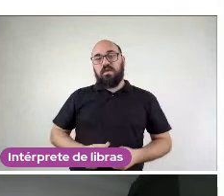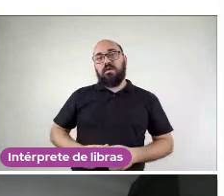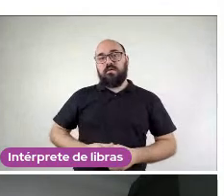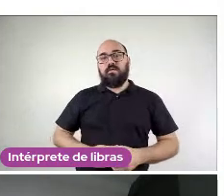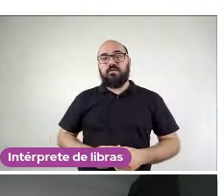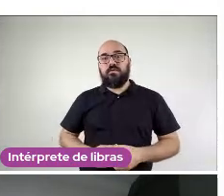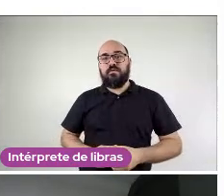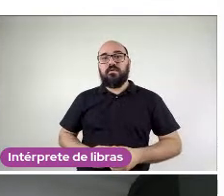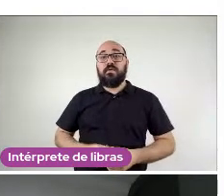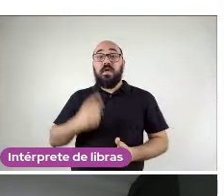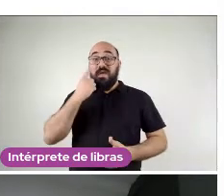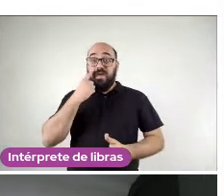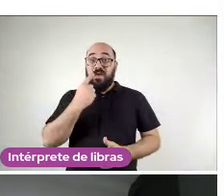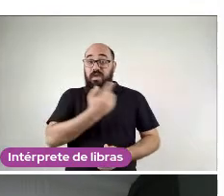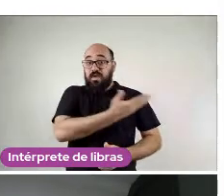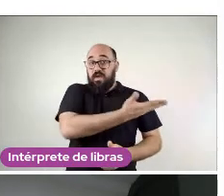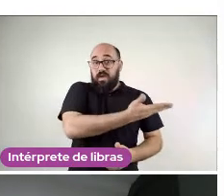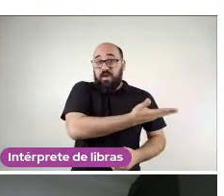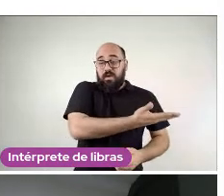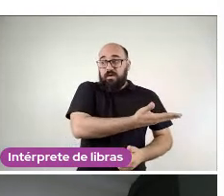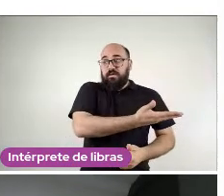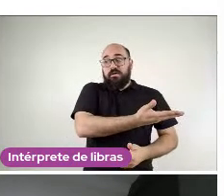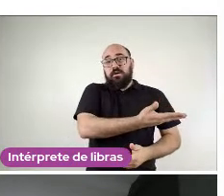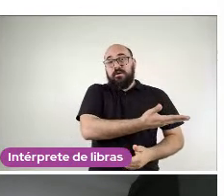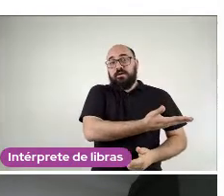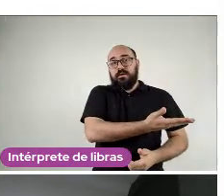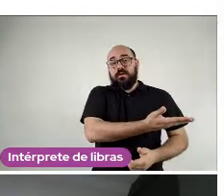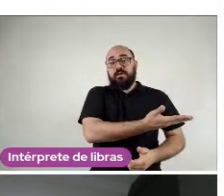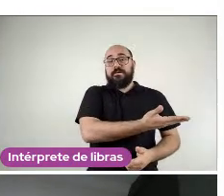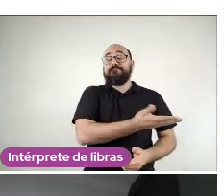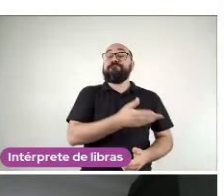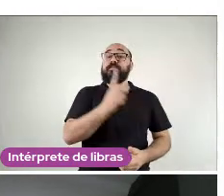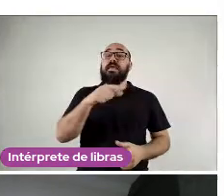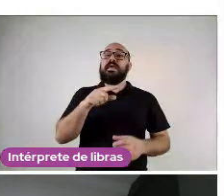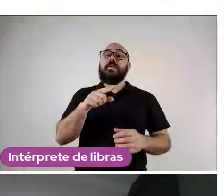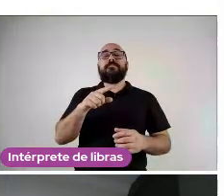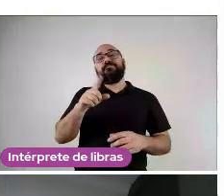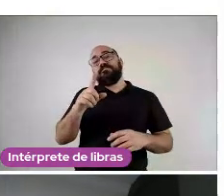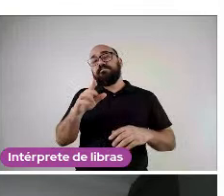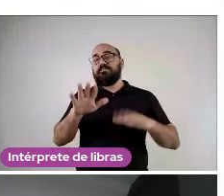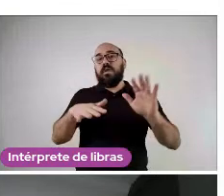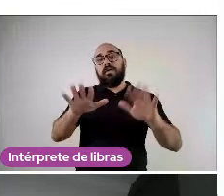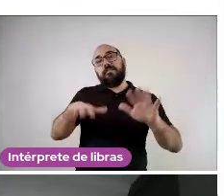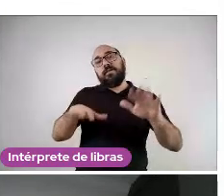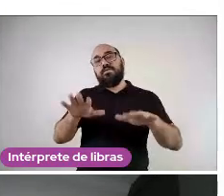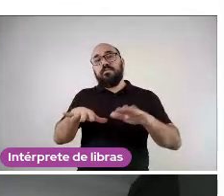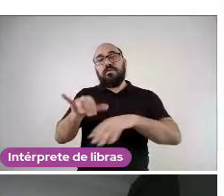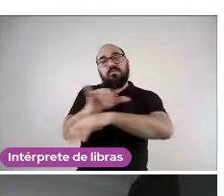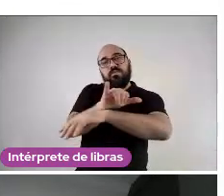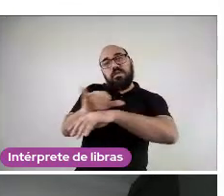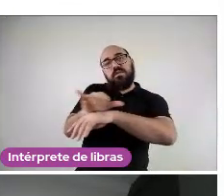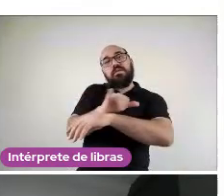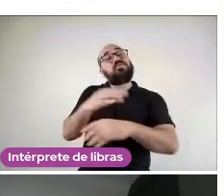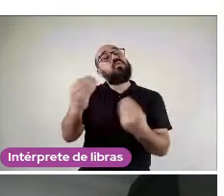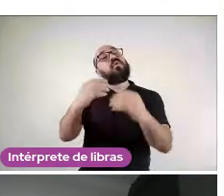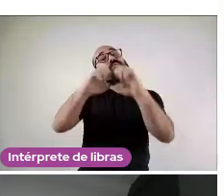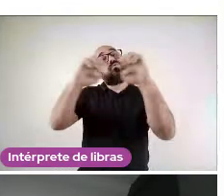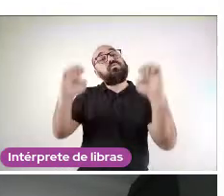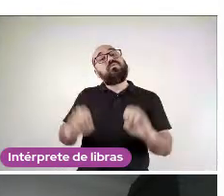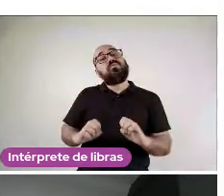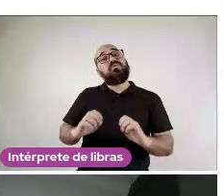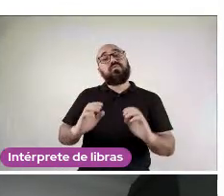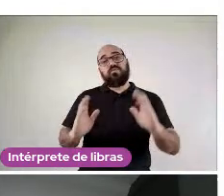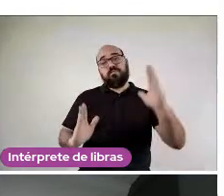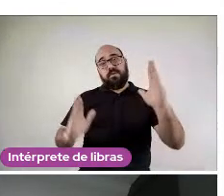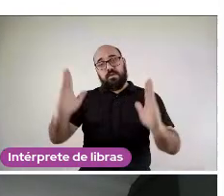é um esquema que mais ou menos resume como está estruturada o processo da década, processo